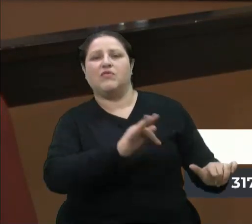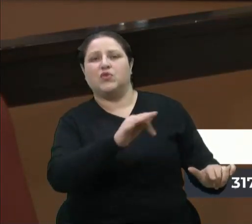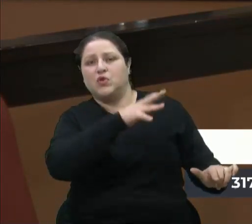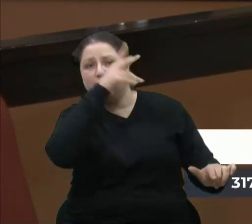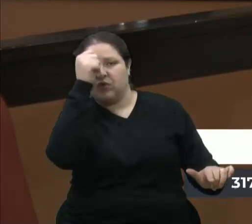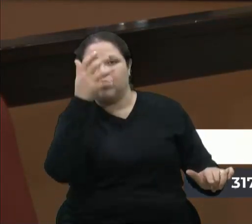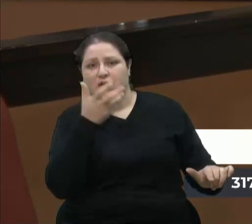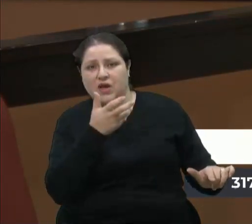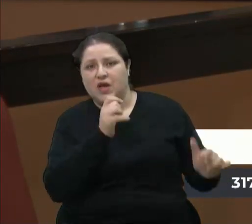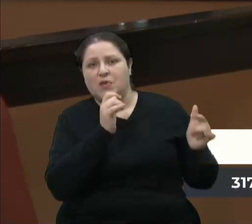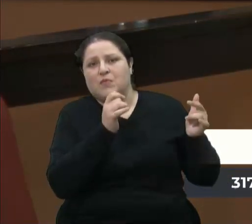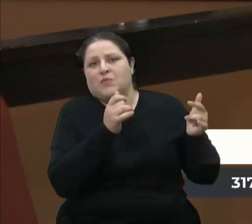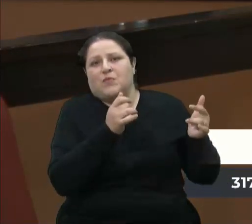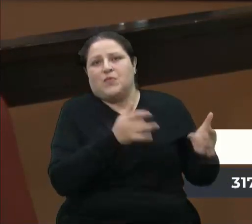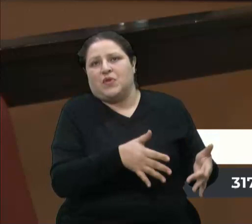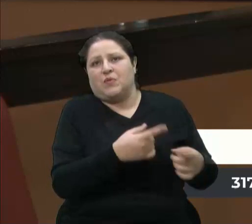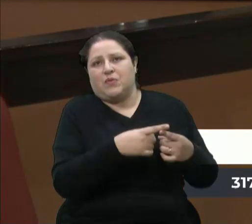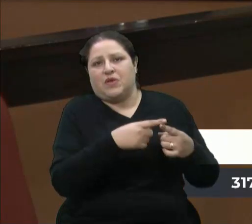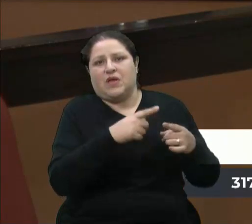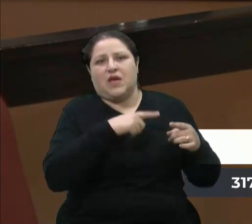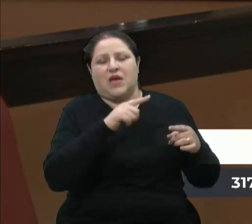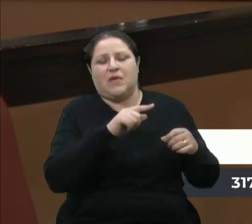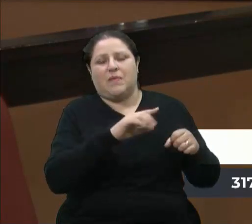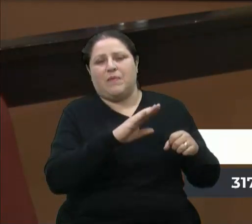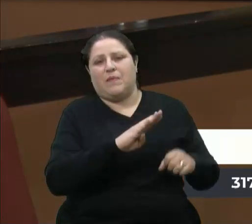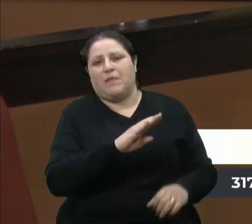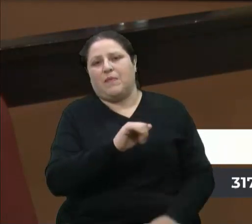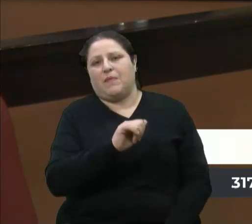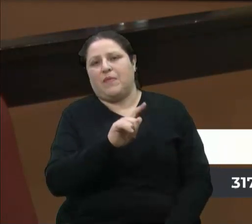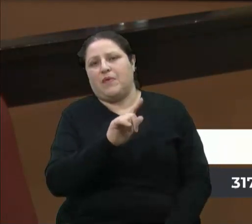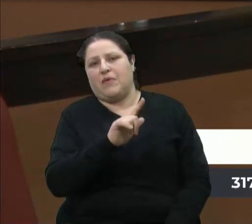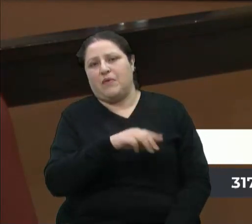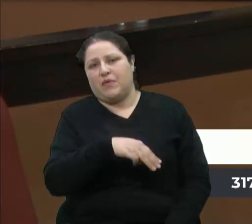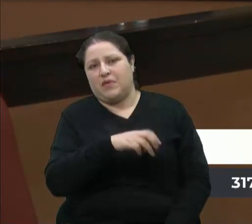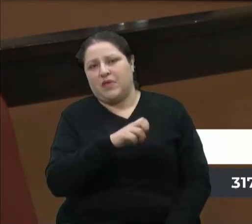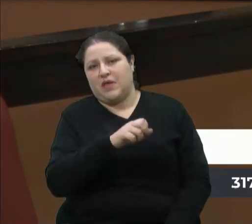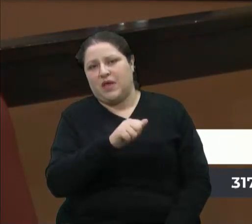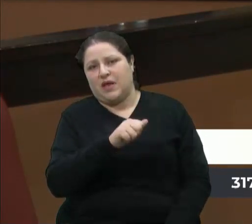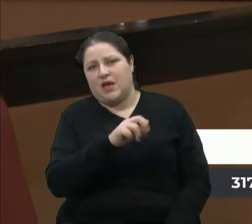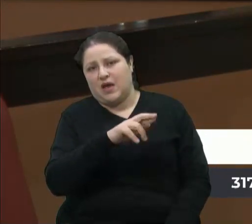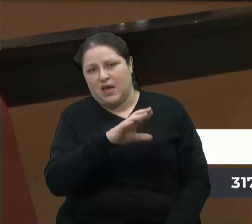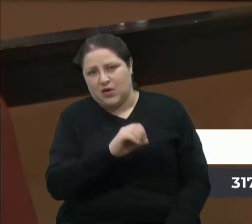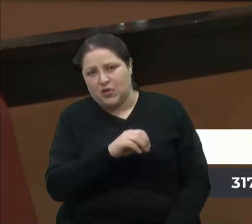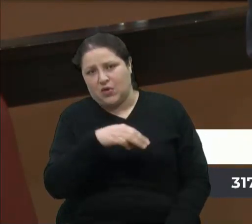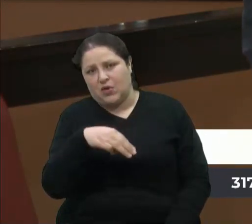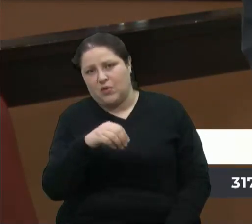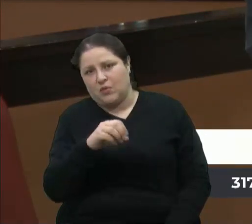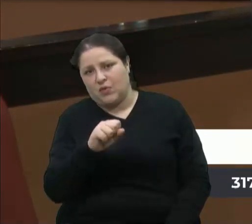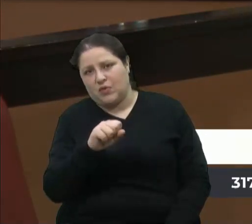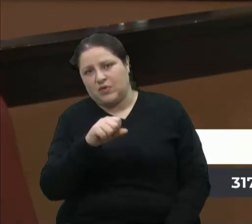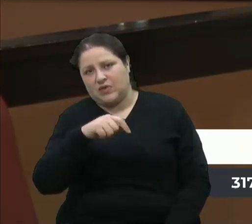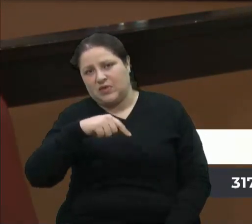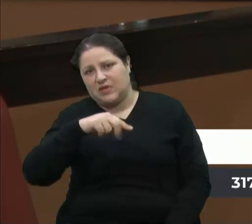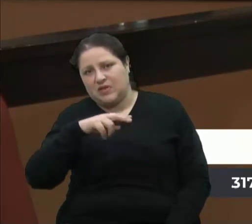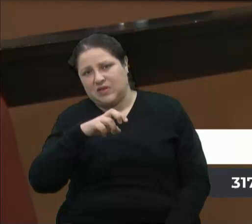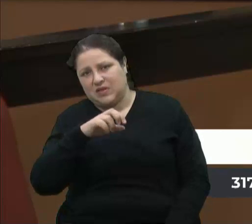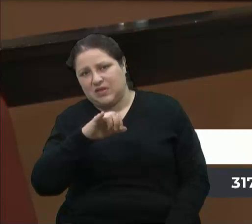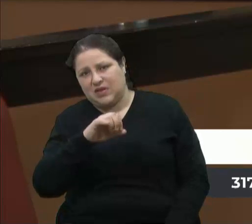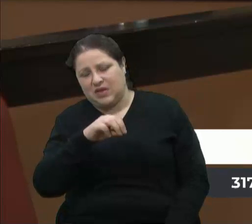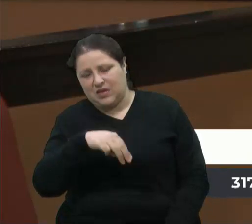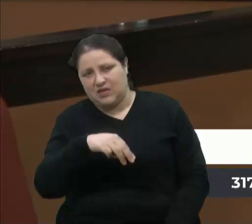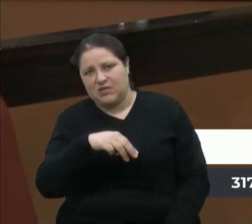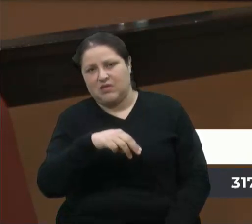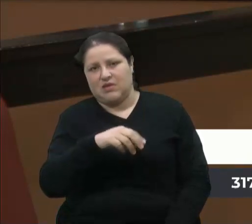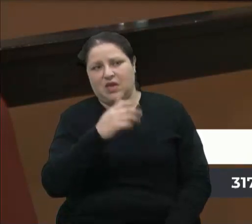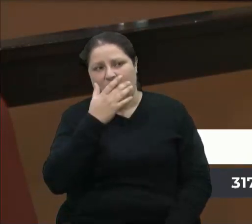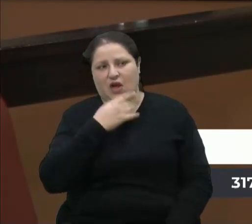que ia dar lá no Balneário Mosquém, ninguém ia querer nem permutar. Então, acertadamente, com a ajuda de